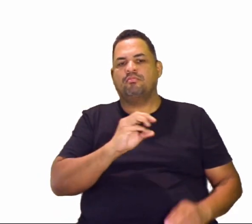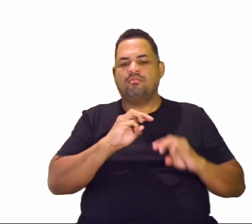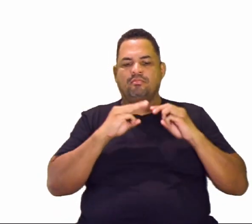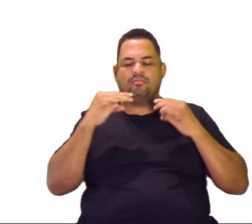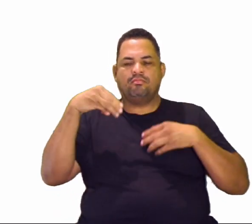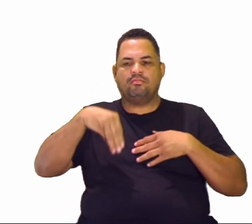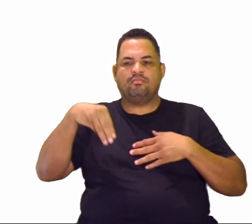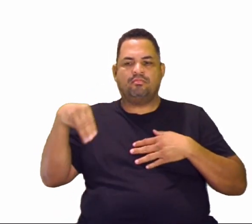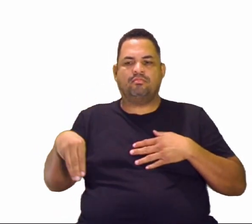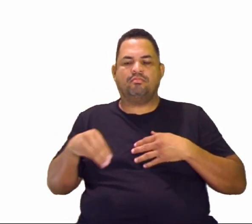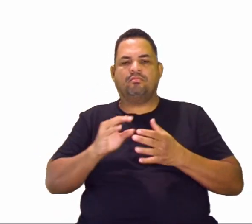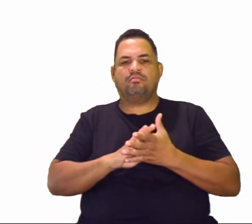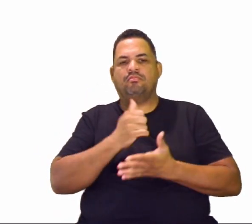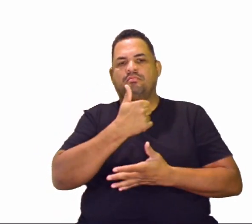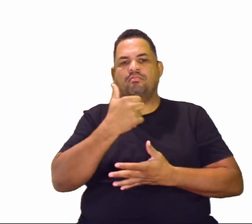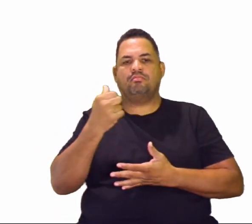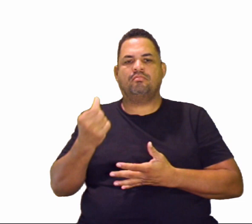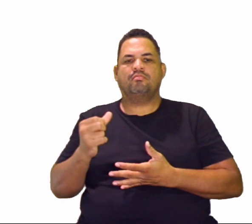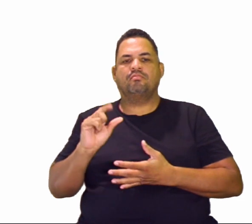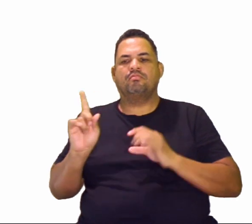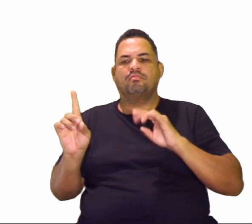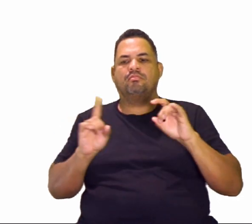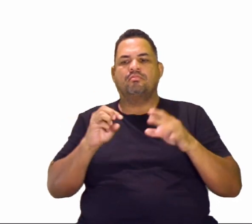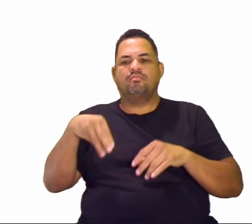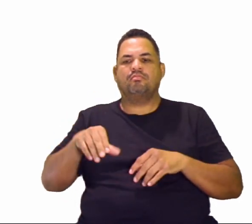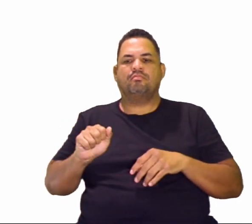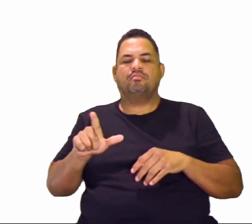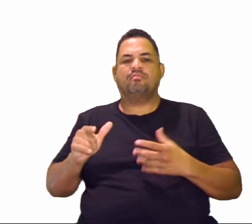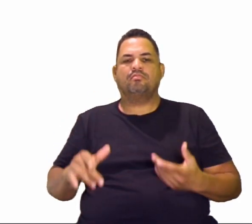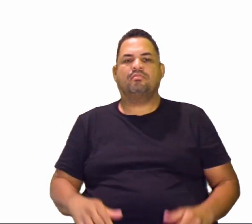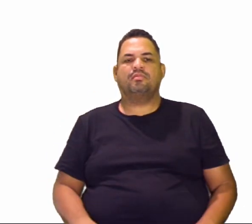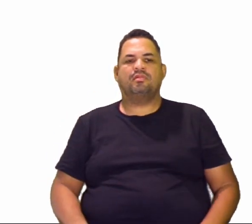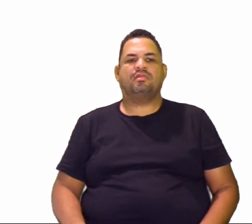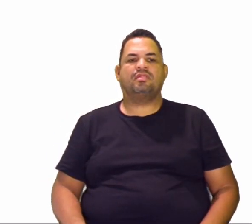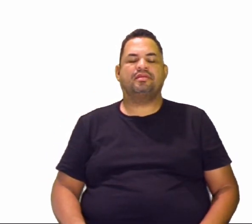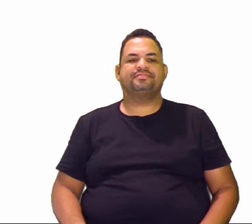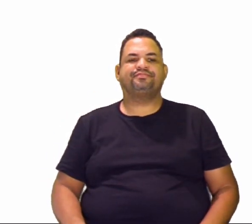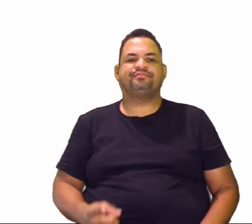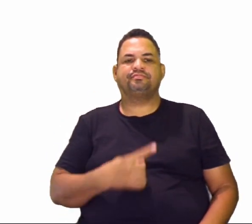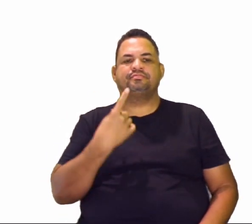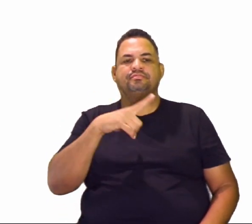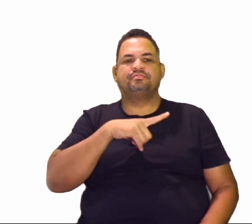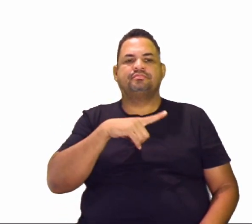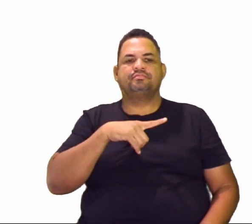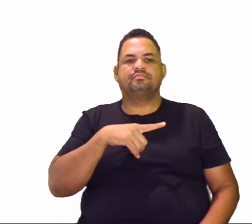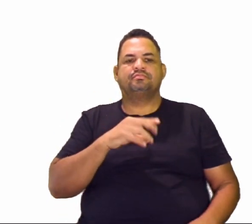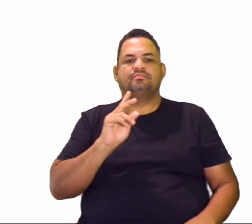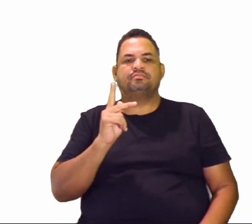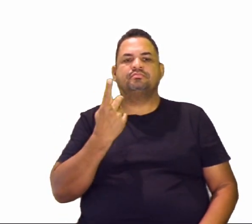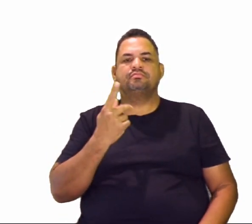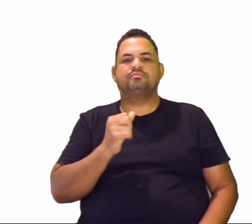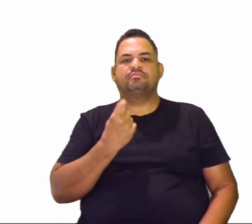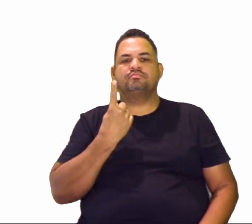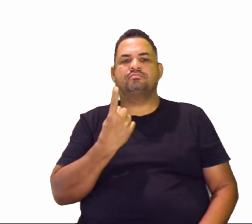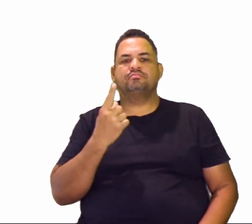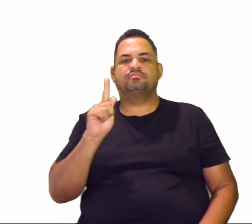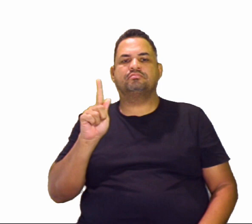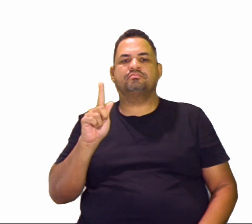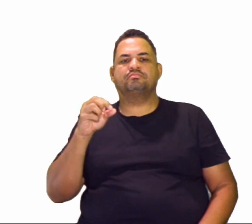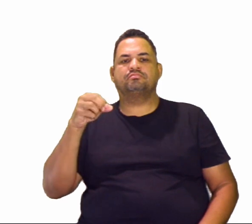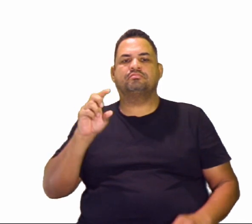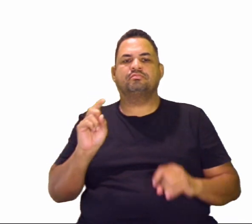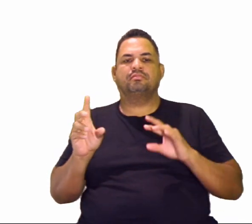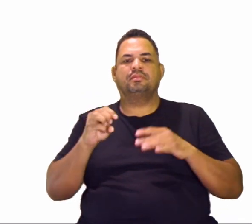massa molar é 16 gramas por mol. E nós temos o hidrogênio, 1 grama por